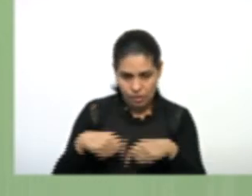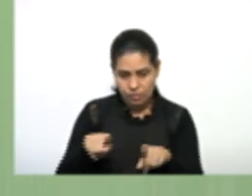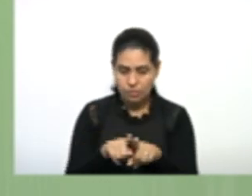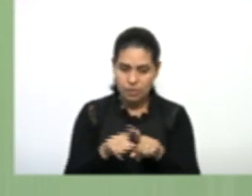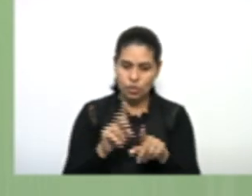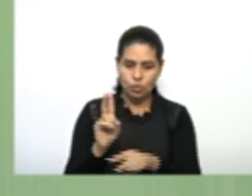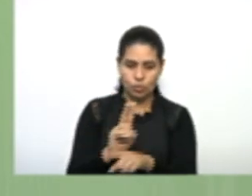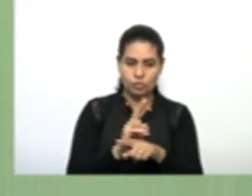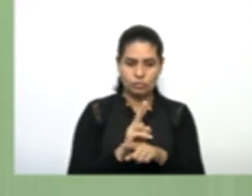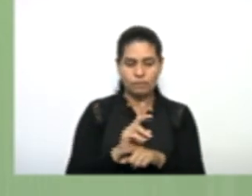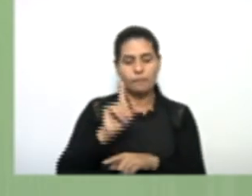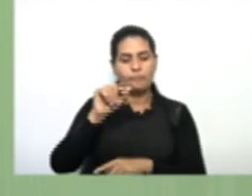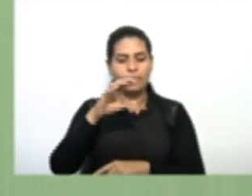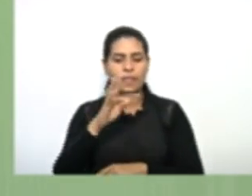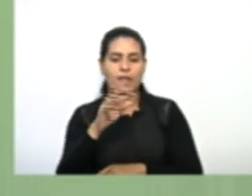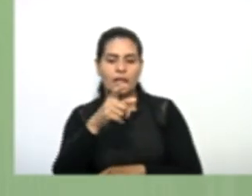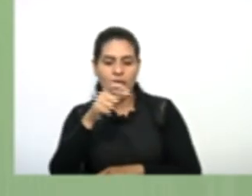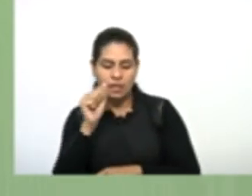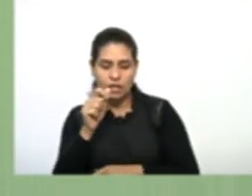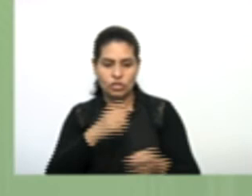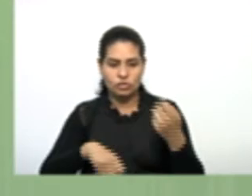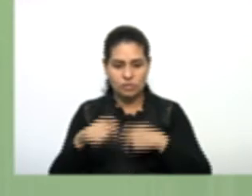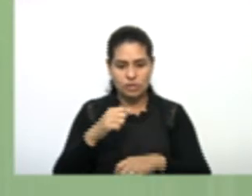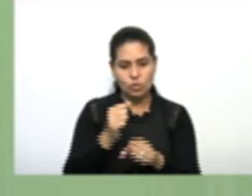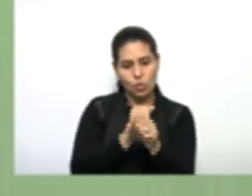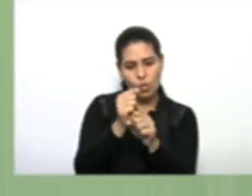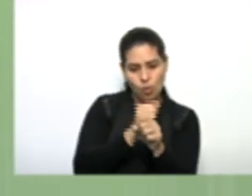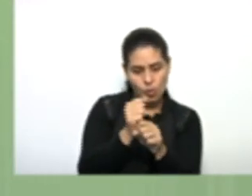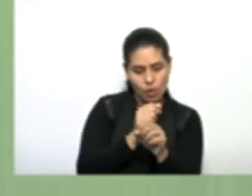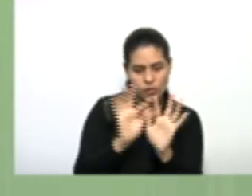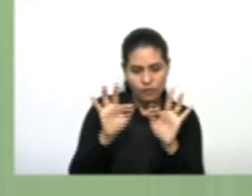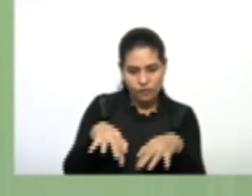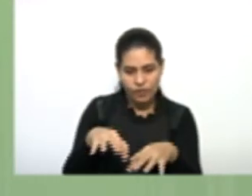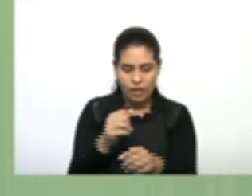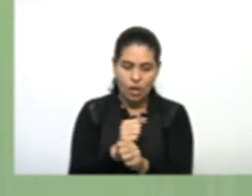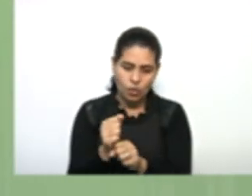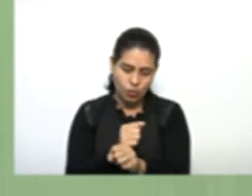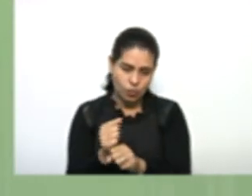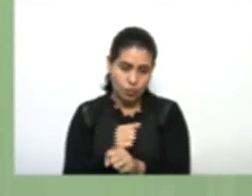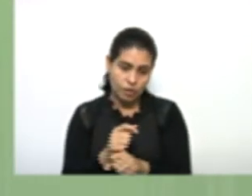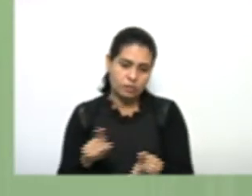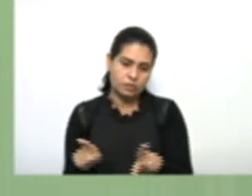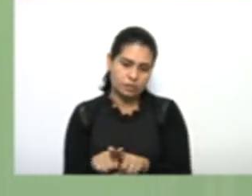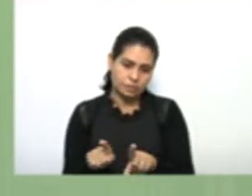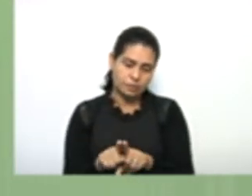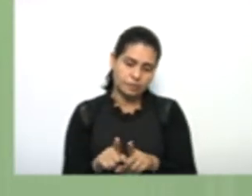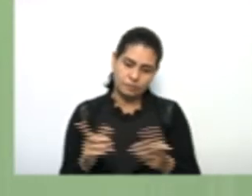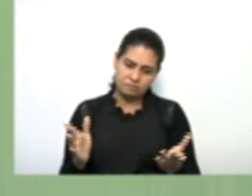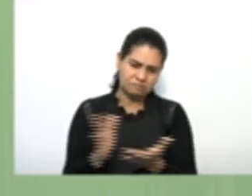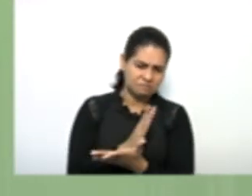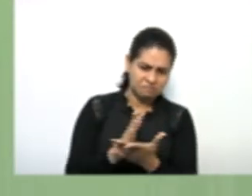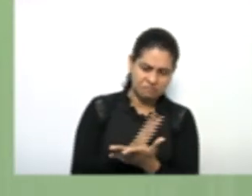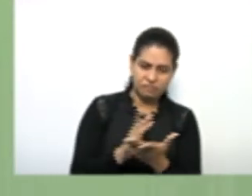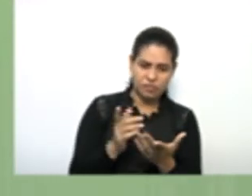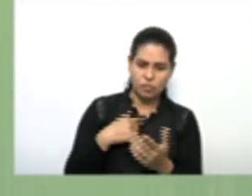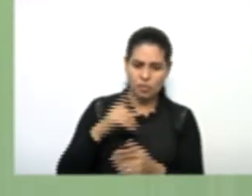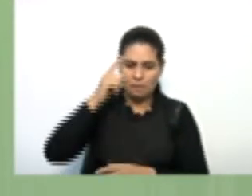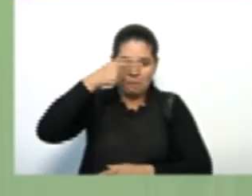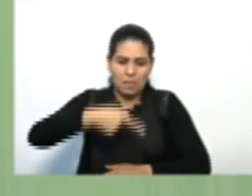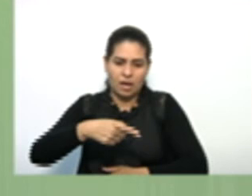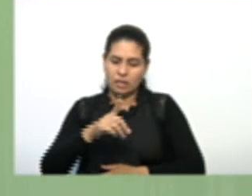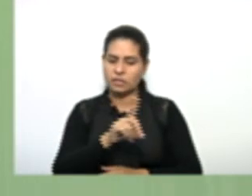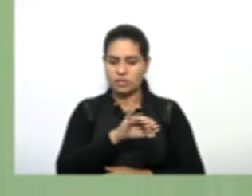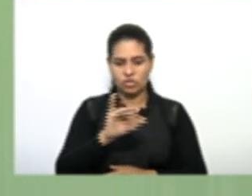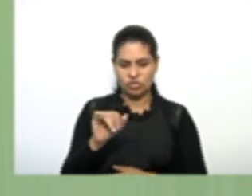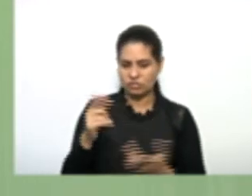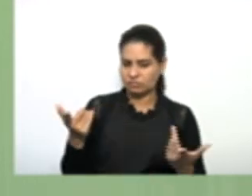que falamos que é a taxa de administração que é cobrada anualmente, normalmente no final do exercício contábil, né? Normalmente assim, não é obrigação de ser desse